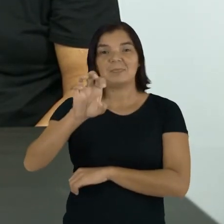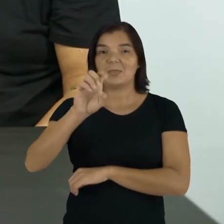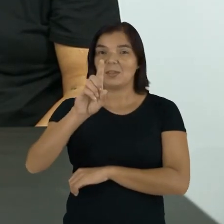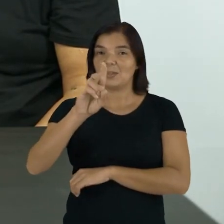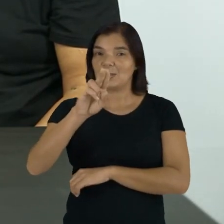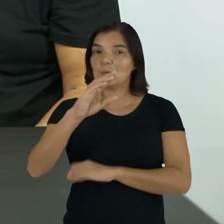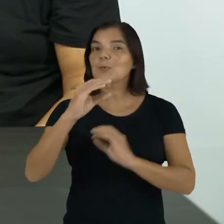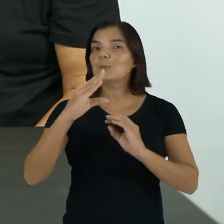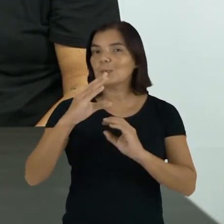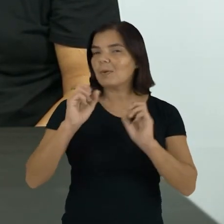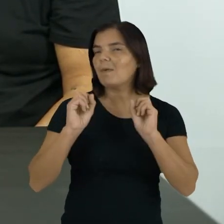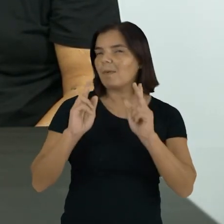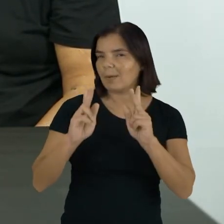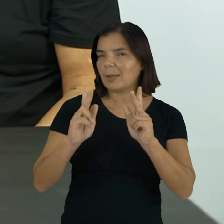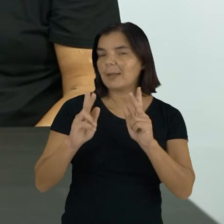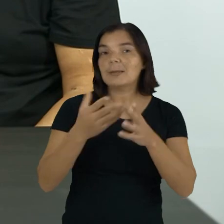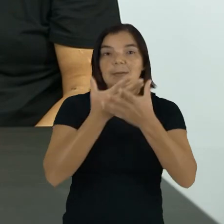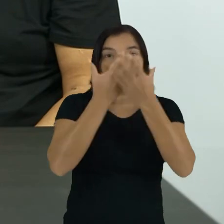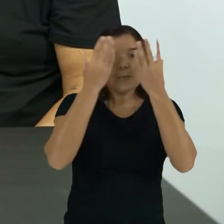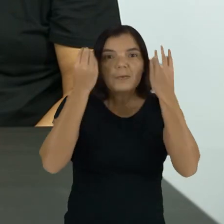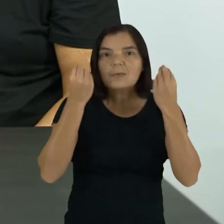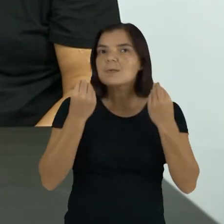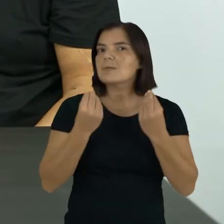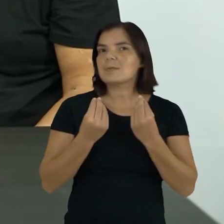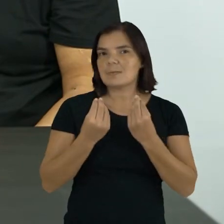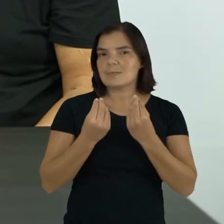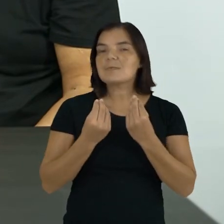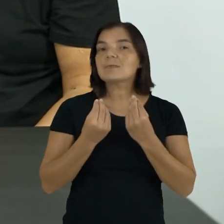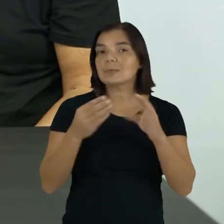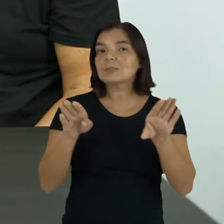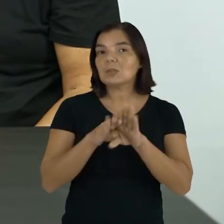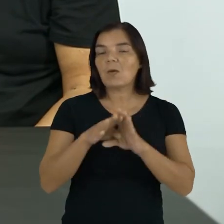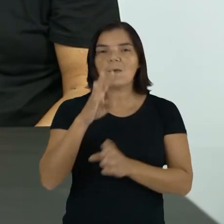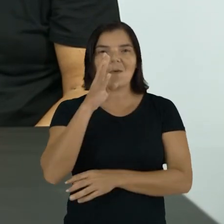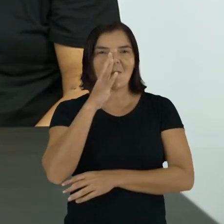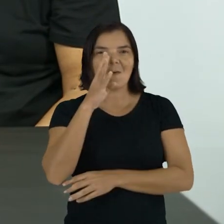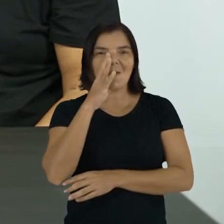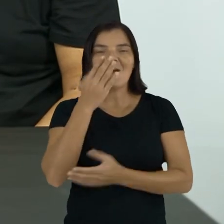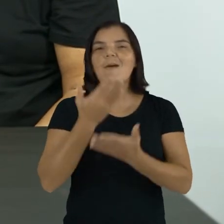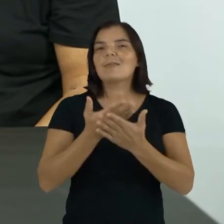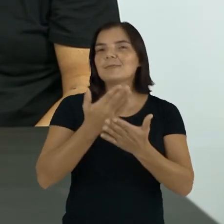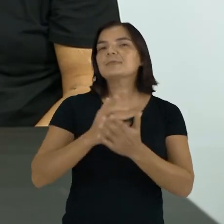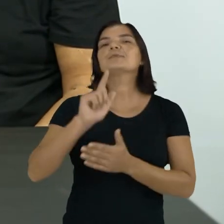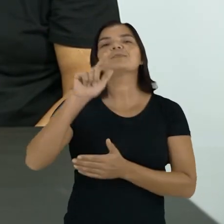Eduque, ok? E não esqueça de acessar lá para assistir essa